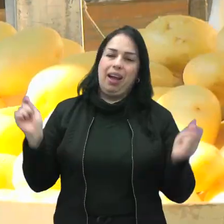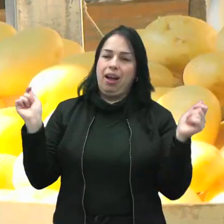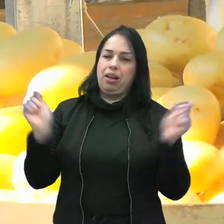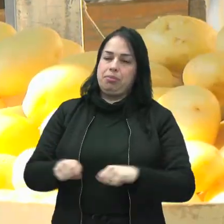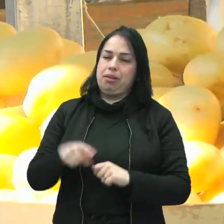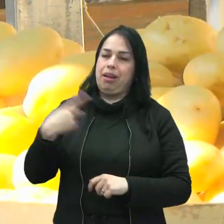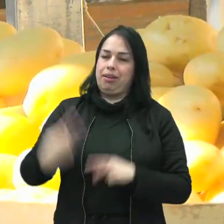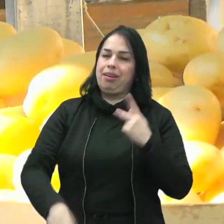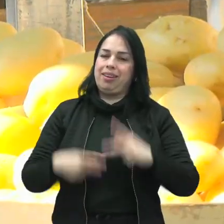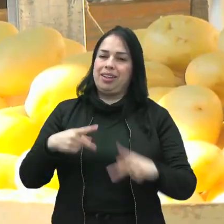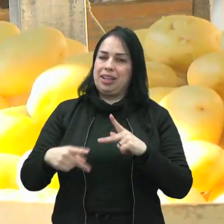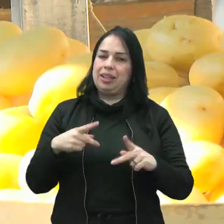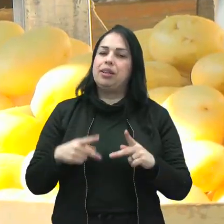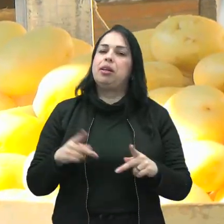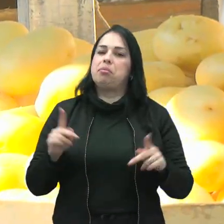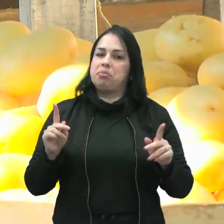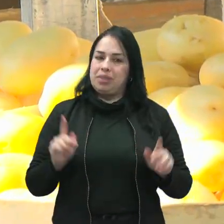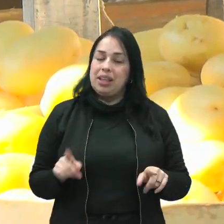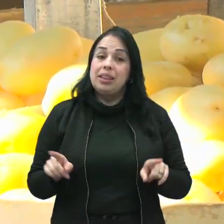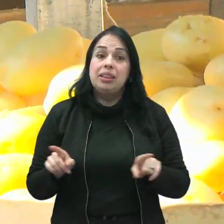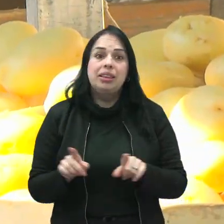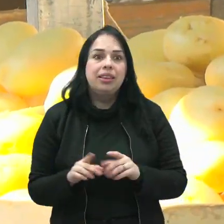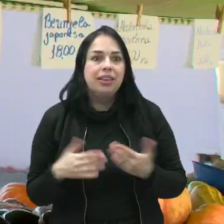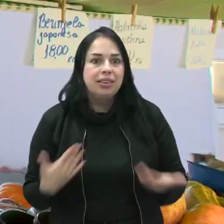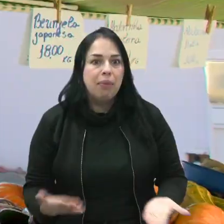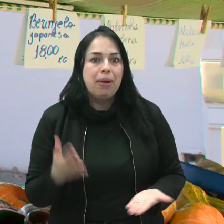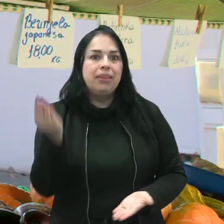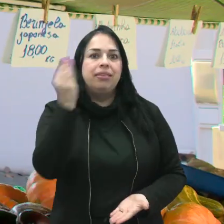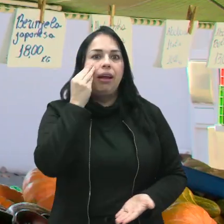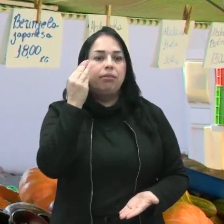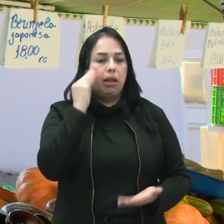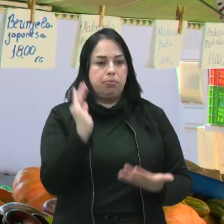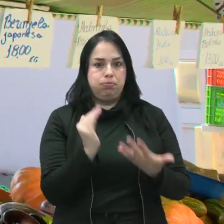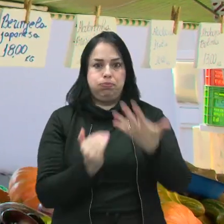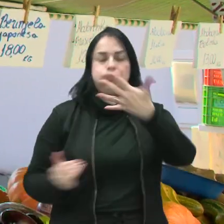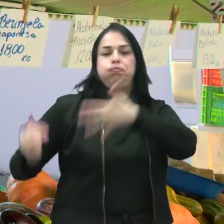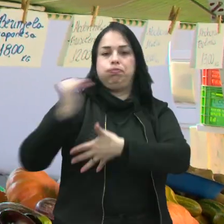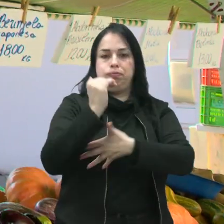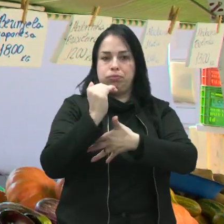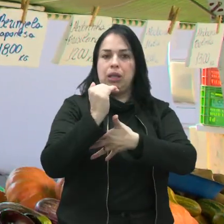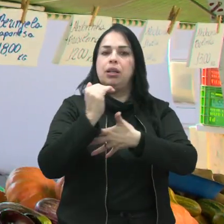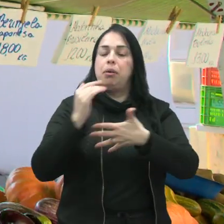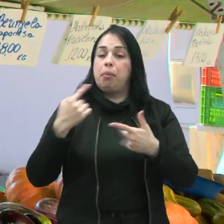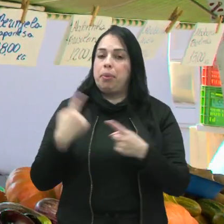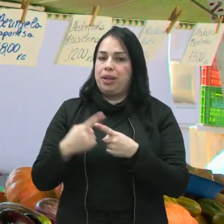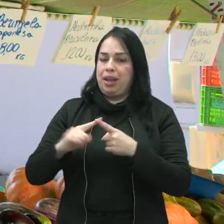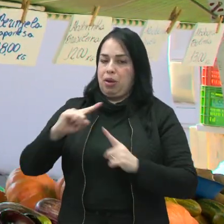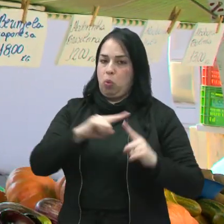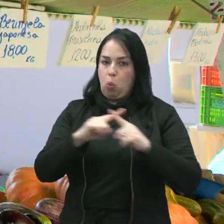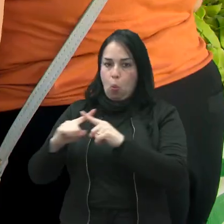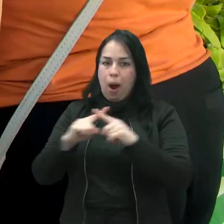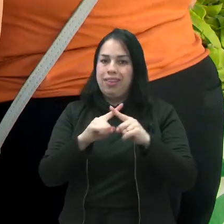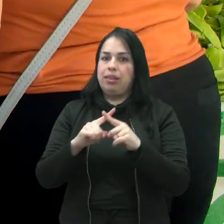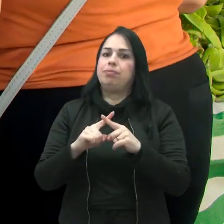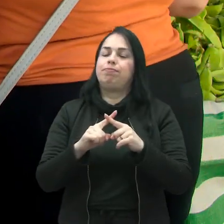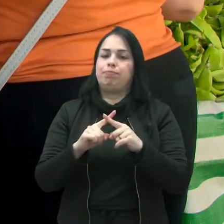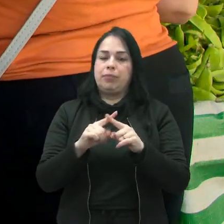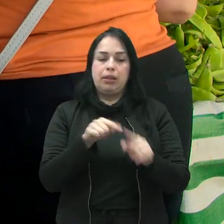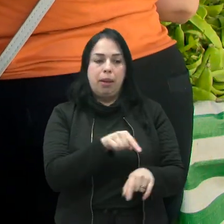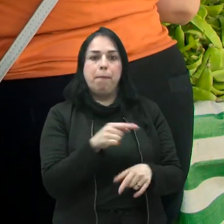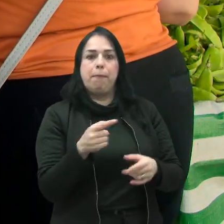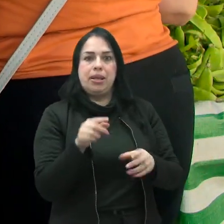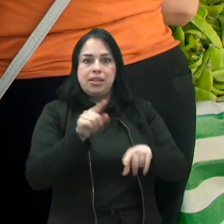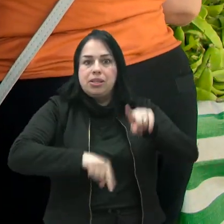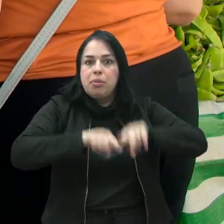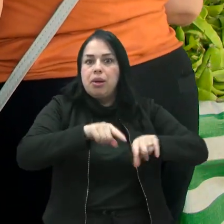melhorar. Potencial em São José não falta, e para se destacar em um mercado competitivo, a